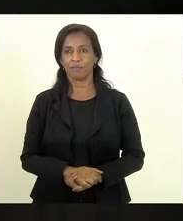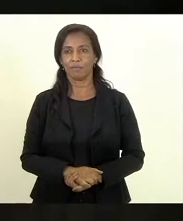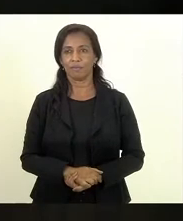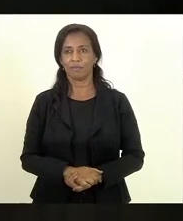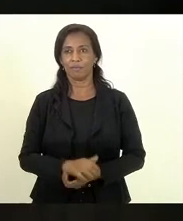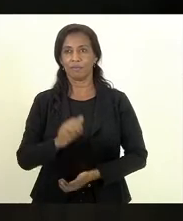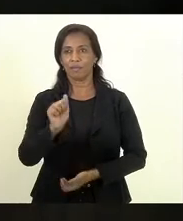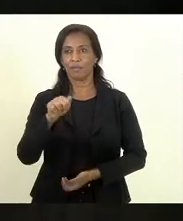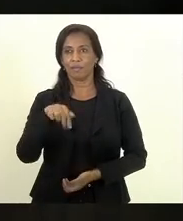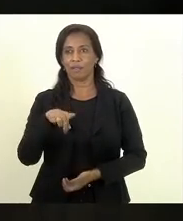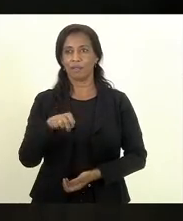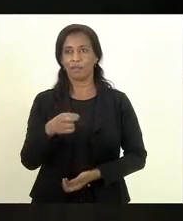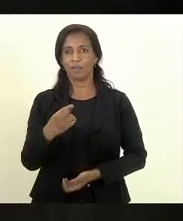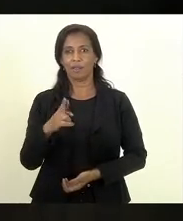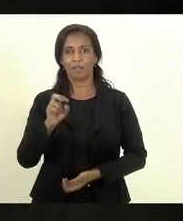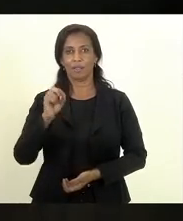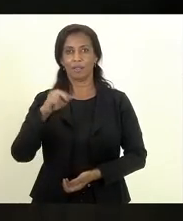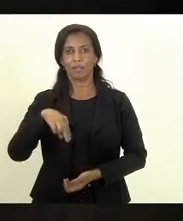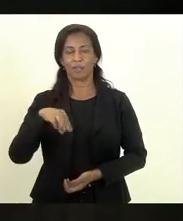Anderson Moraes.